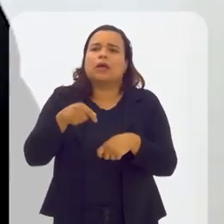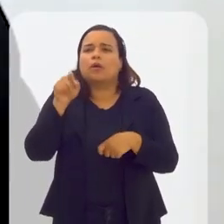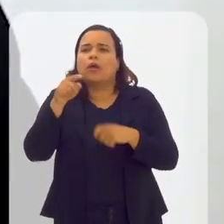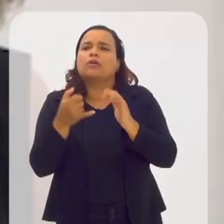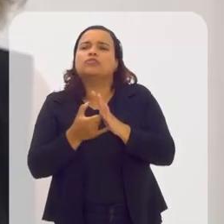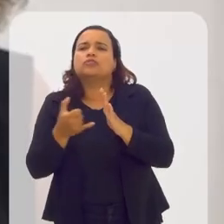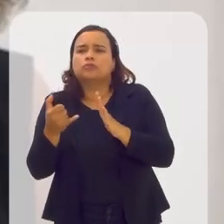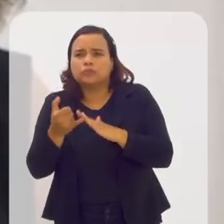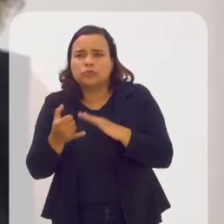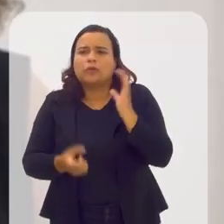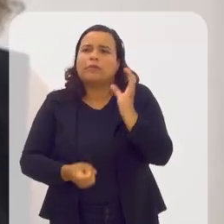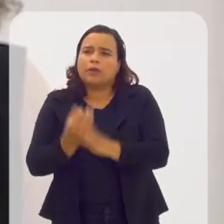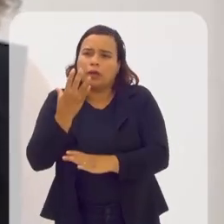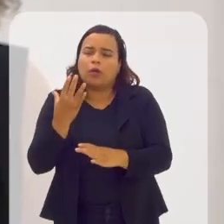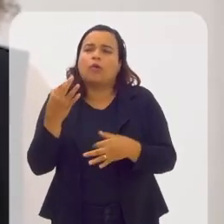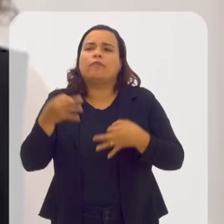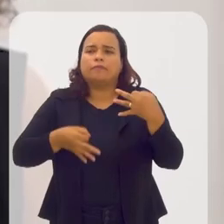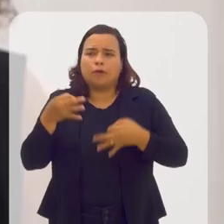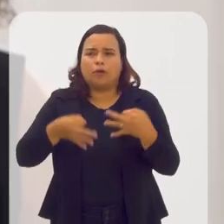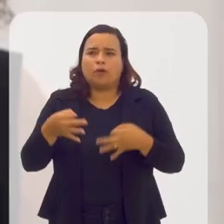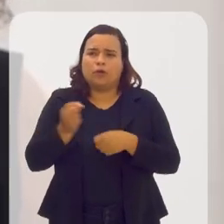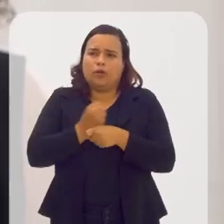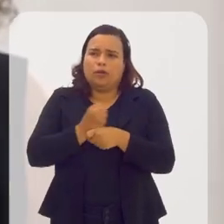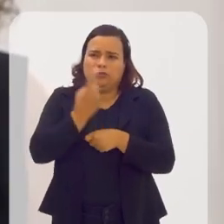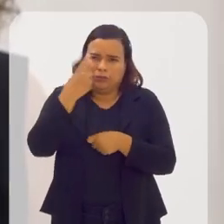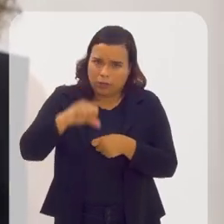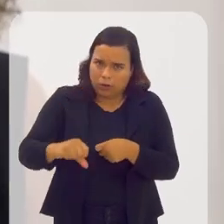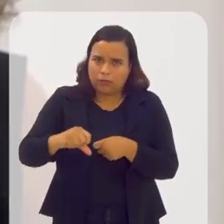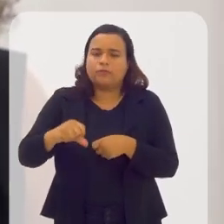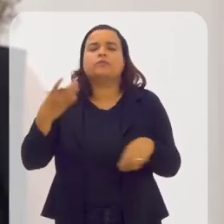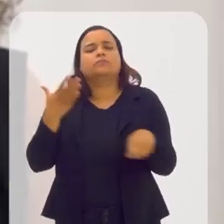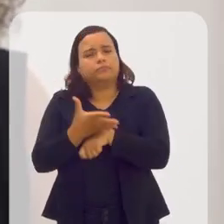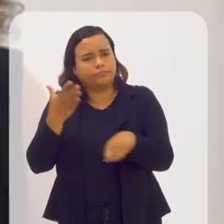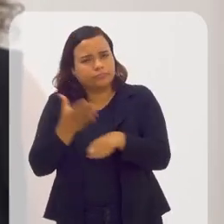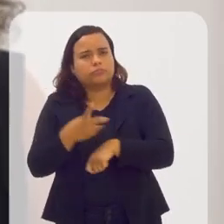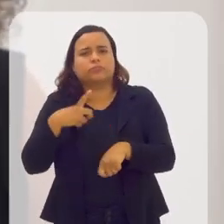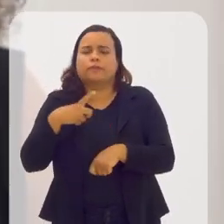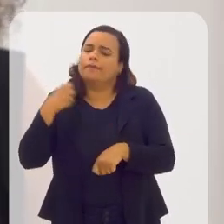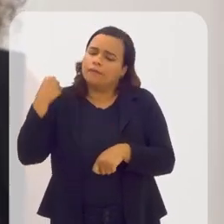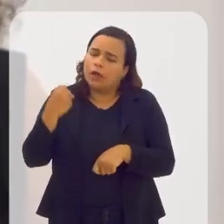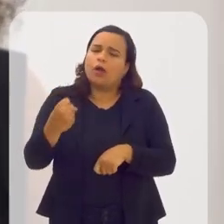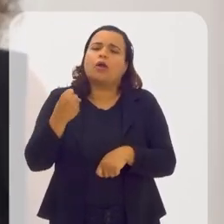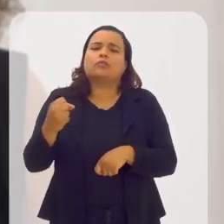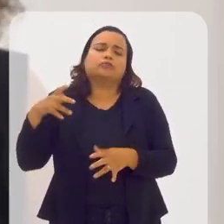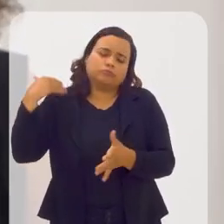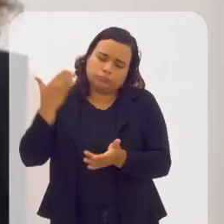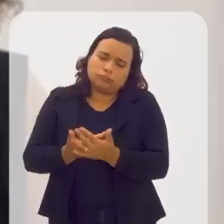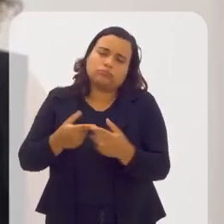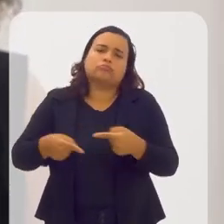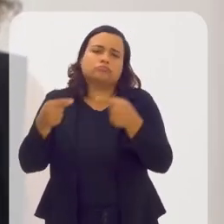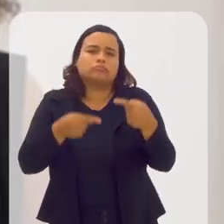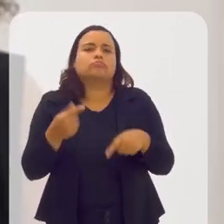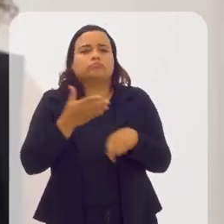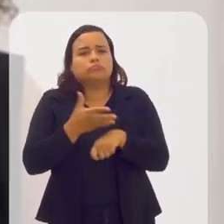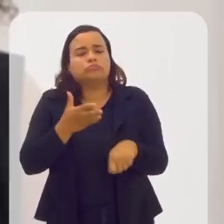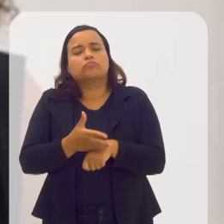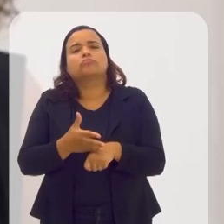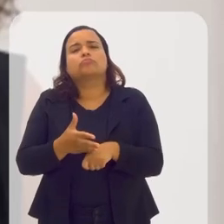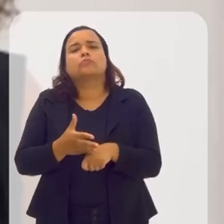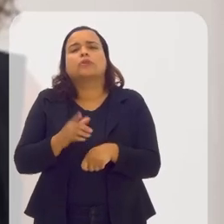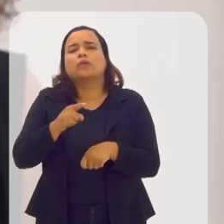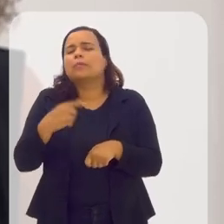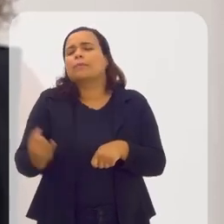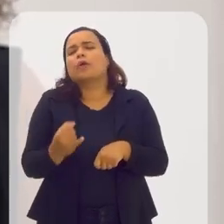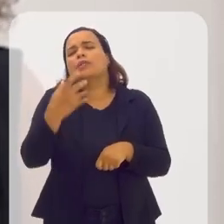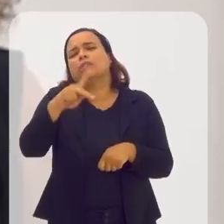Associação Comercial foi uma das instituições fundadoras do Fórum há 19 anos e vem participando desde então das discussões